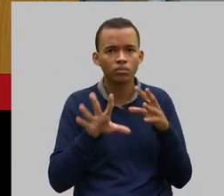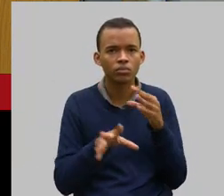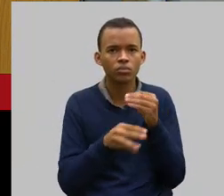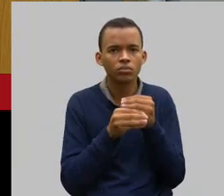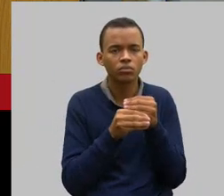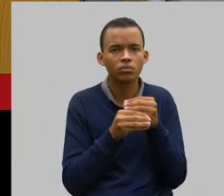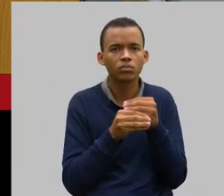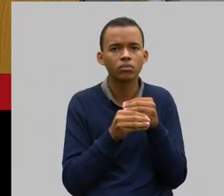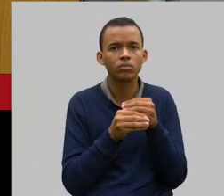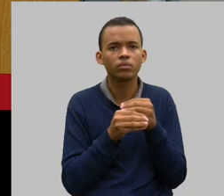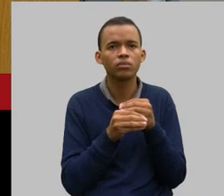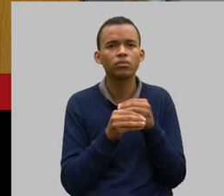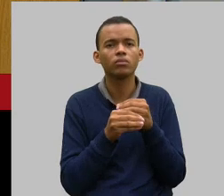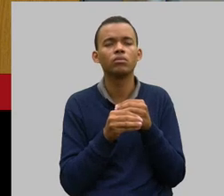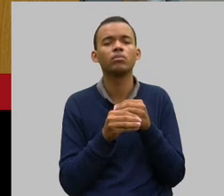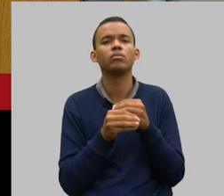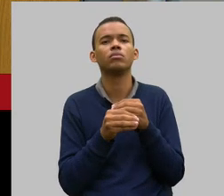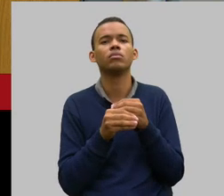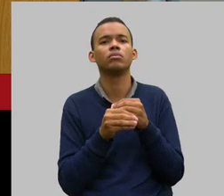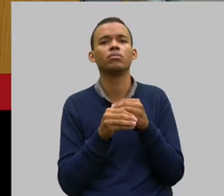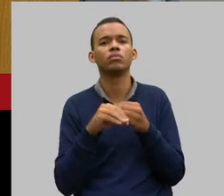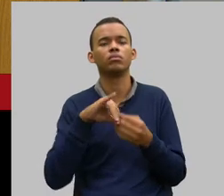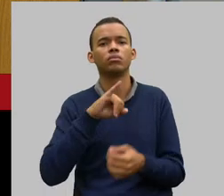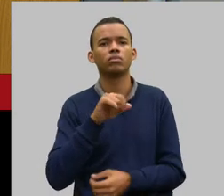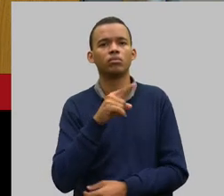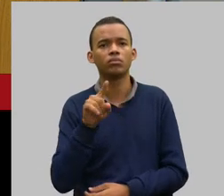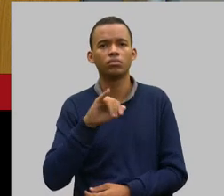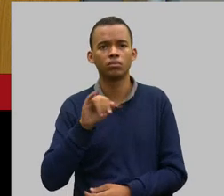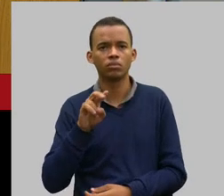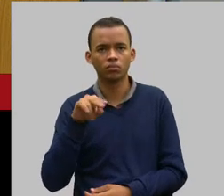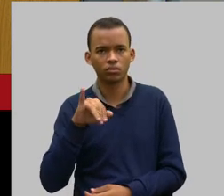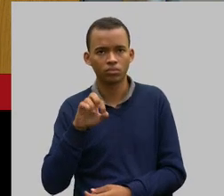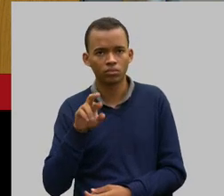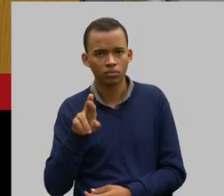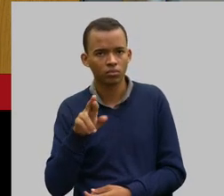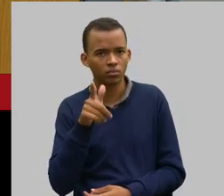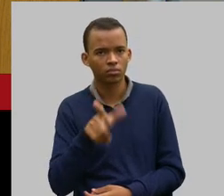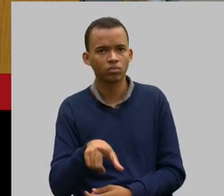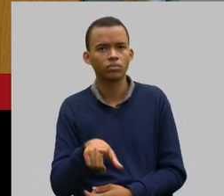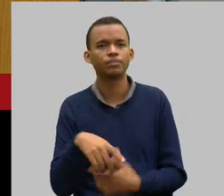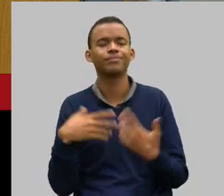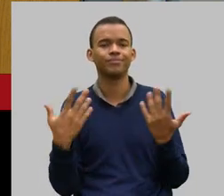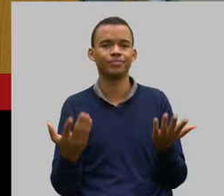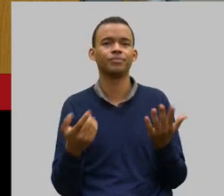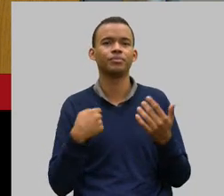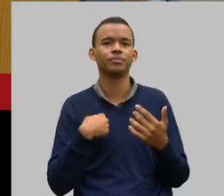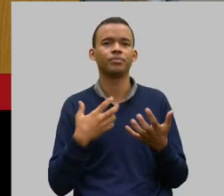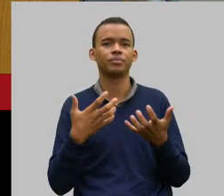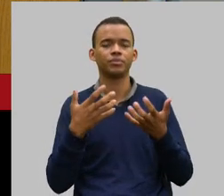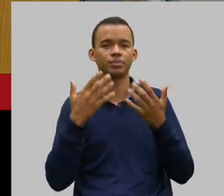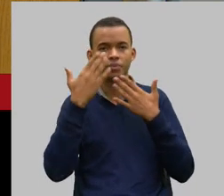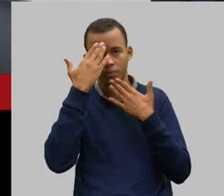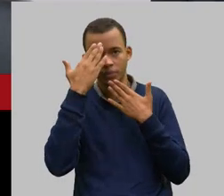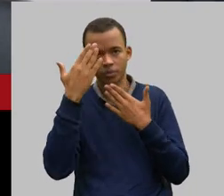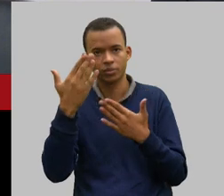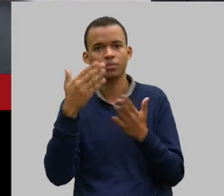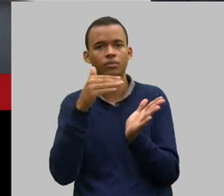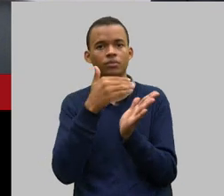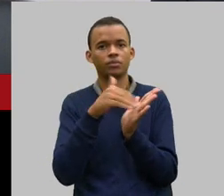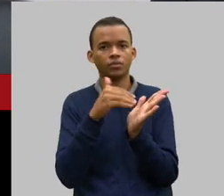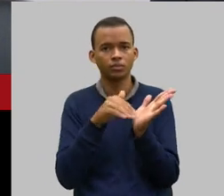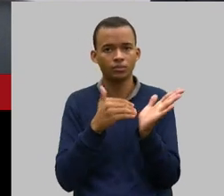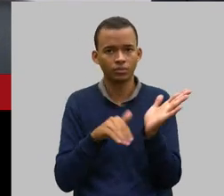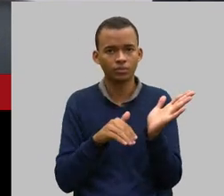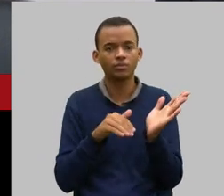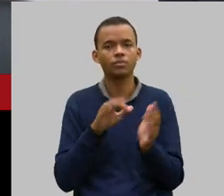Cândido João Júnior Adriano quero então agradecer a nosso secretário